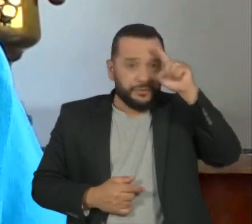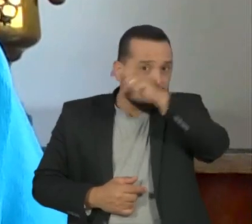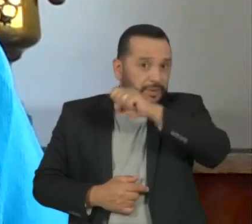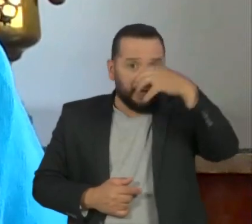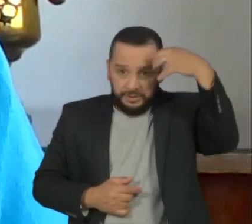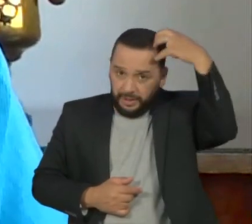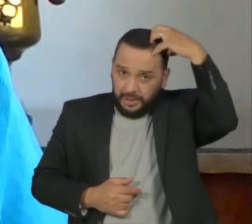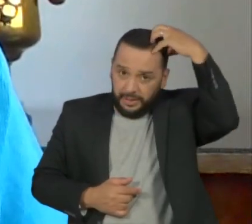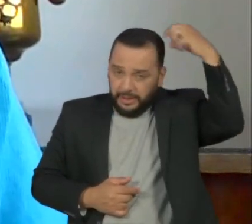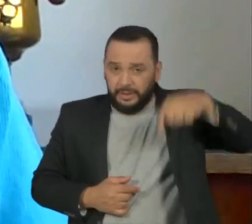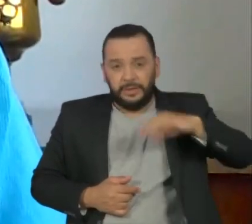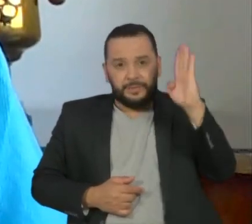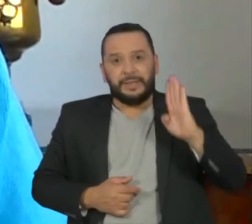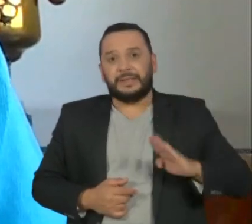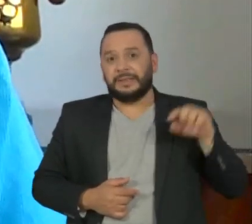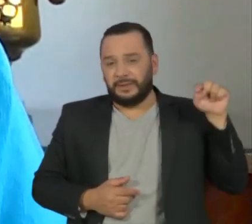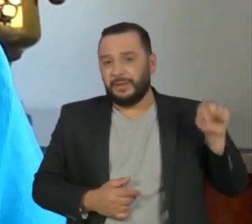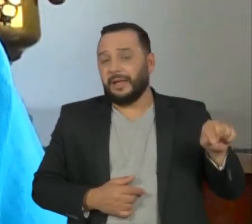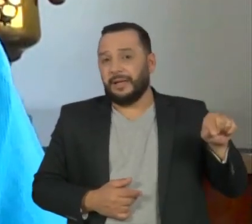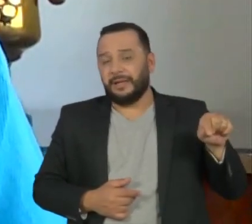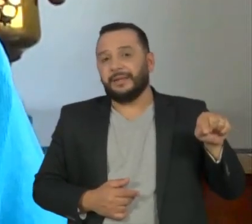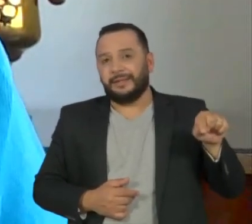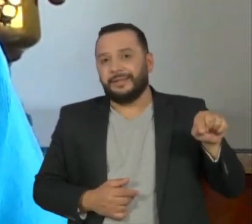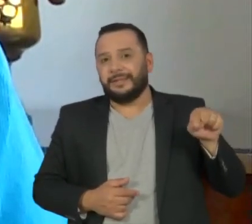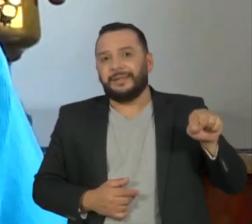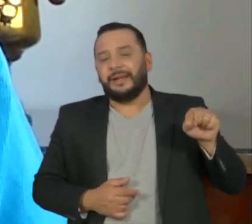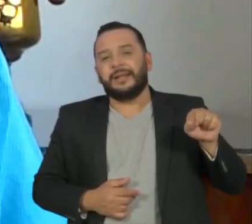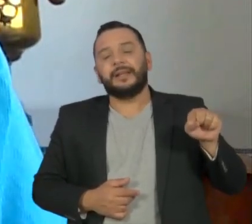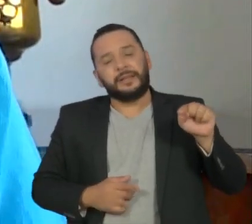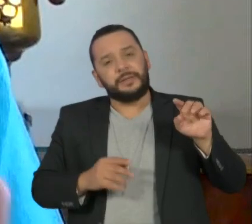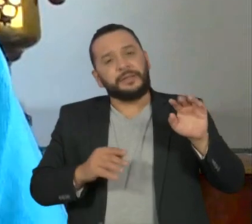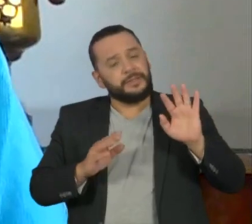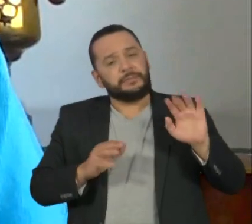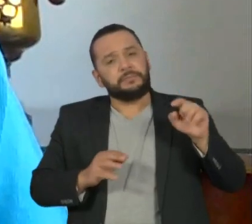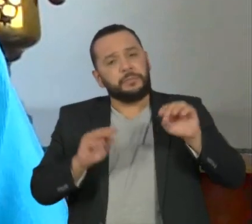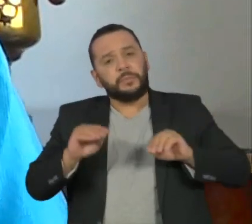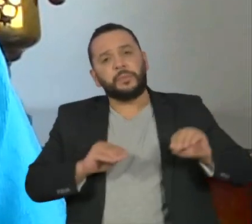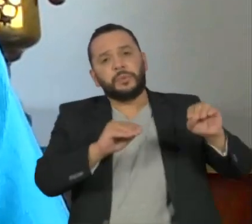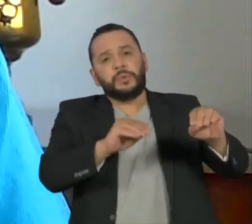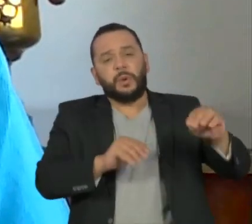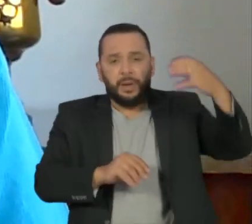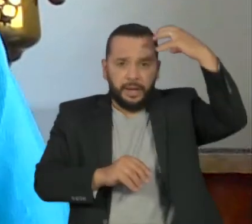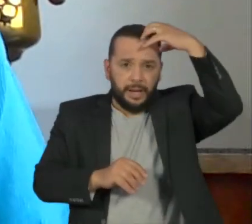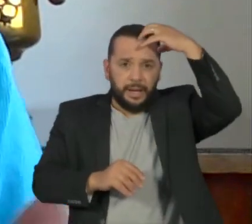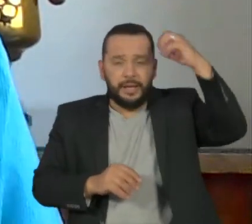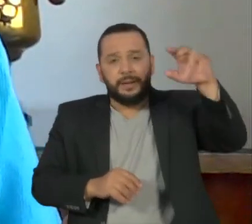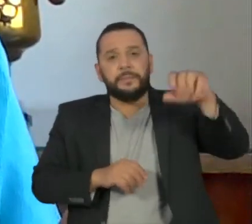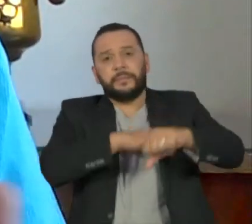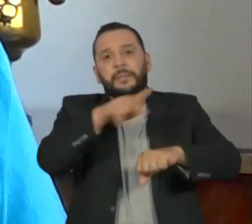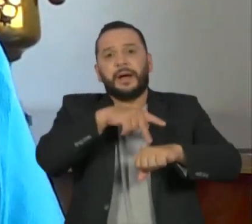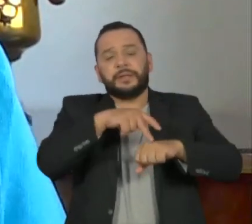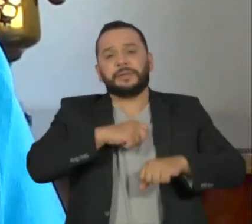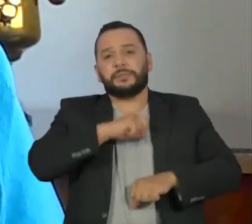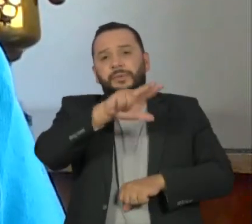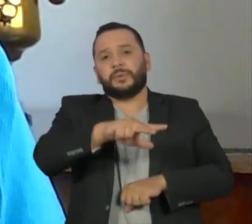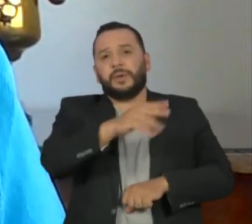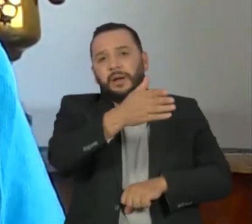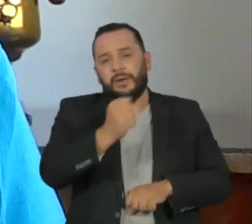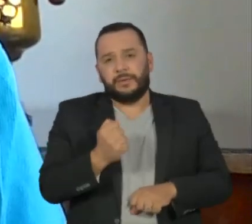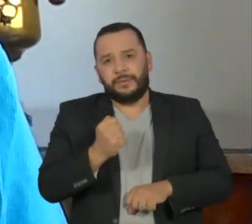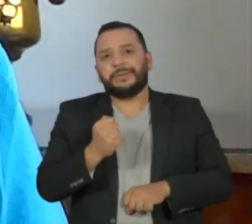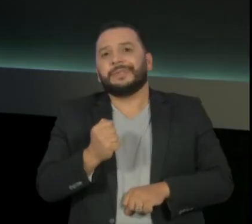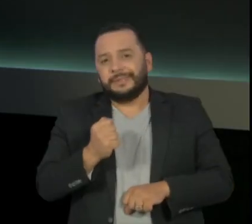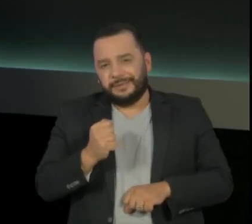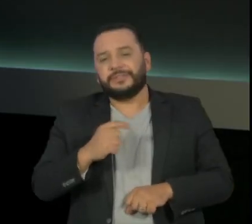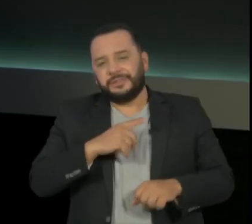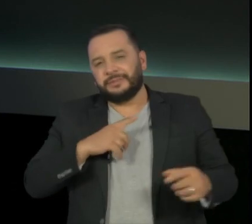Brasil, acabou se tornando, inclusive, rei de Portugal. Quer dizer, a ligação com Portugal continuava muito